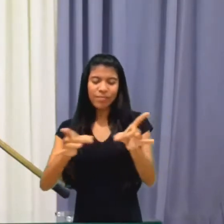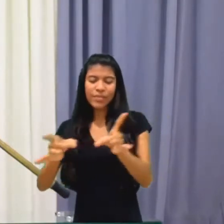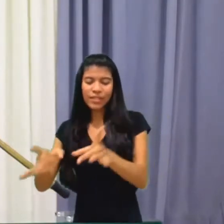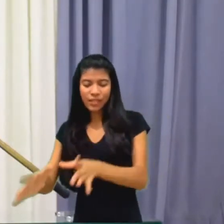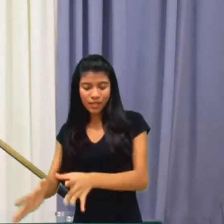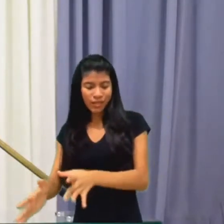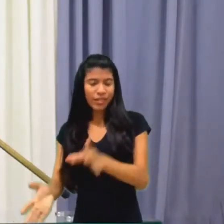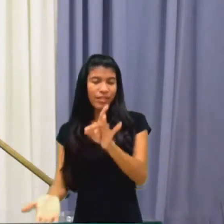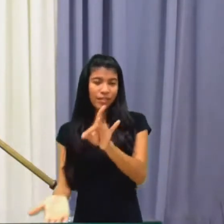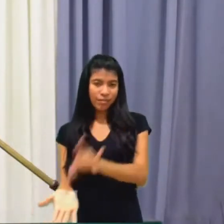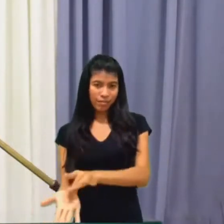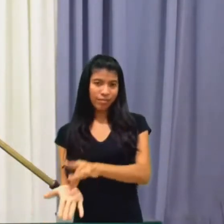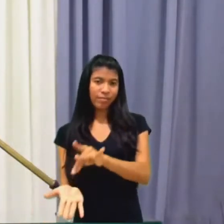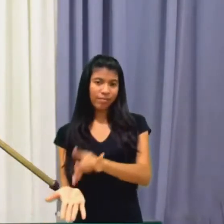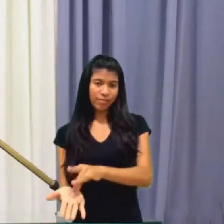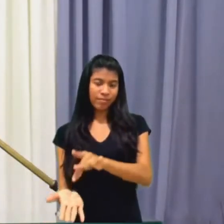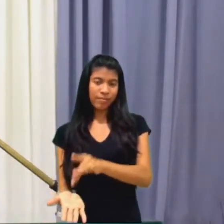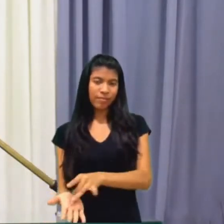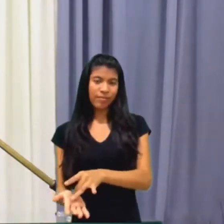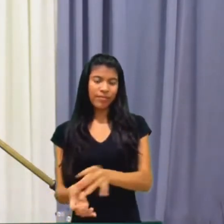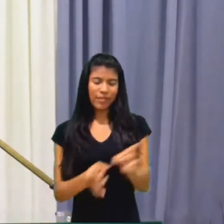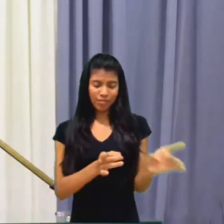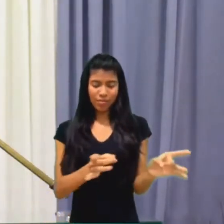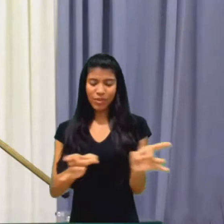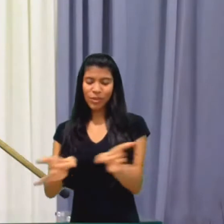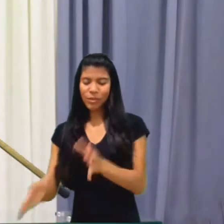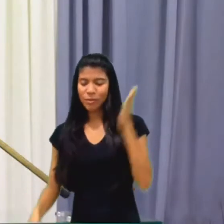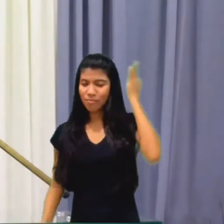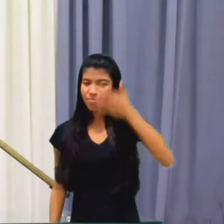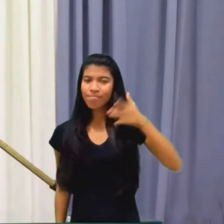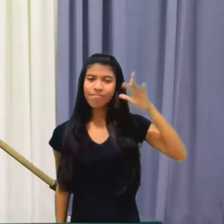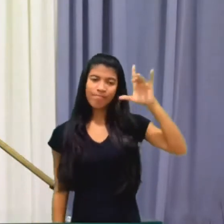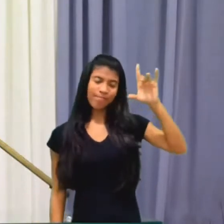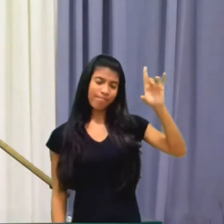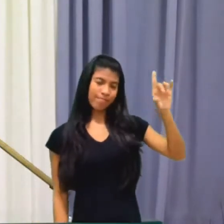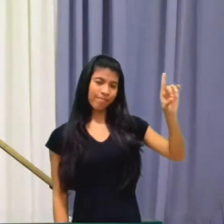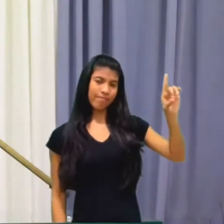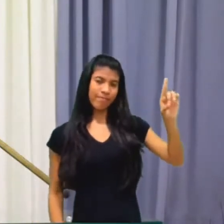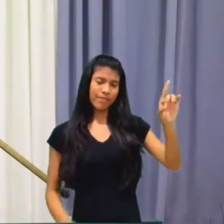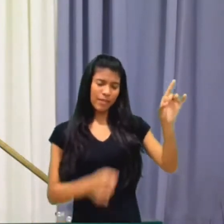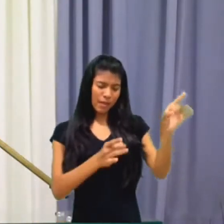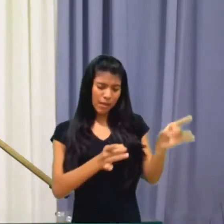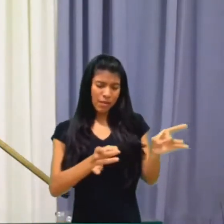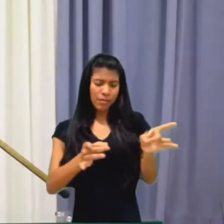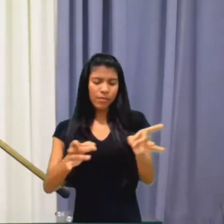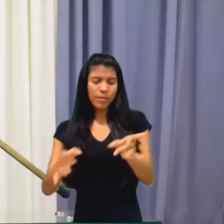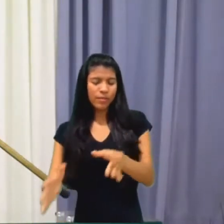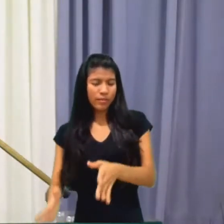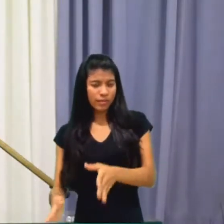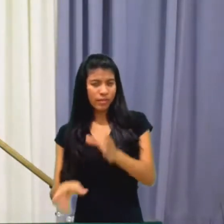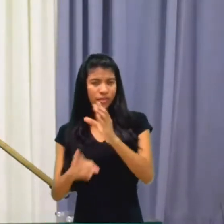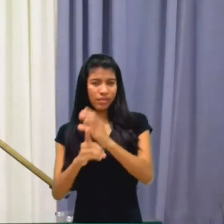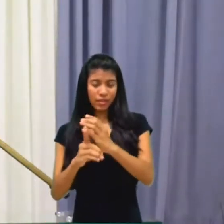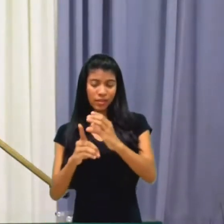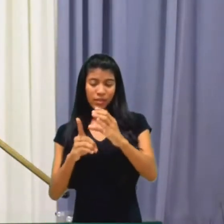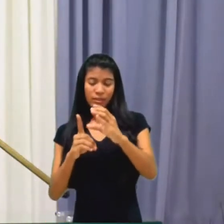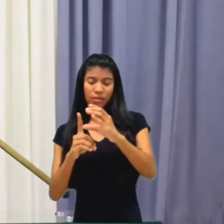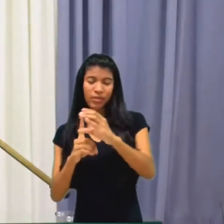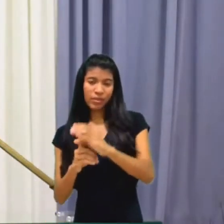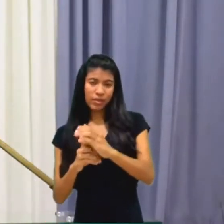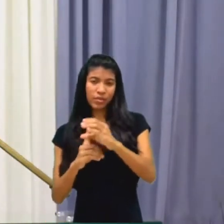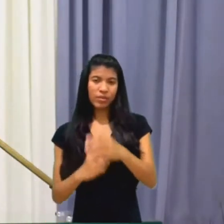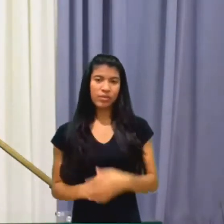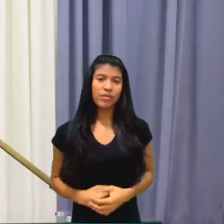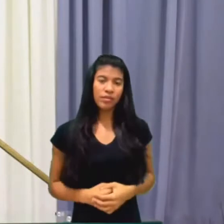se afastado da presença de Deus, têm se afastado e seus cultos são mais para